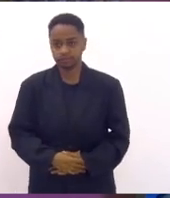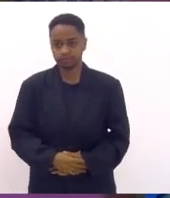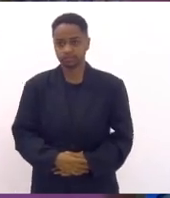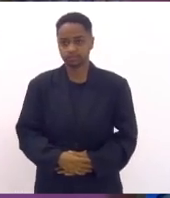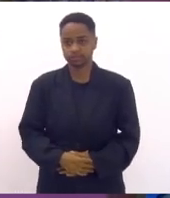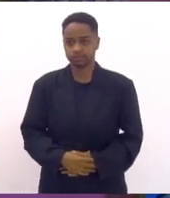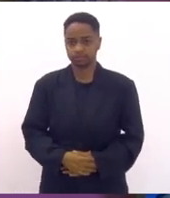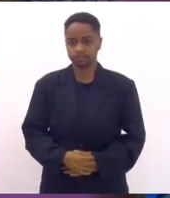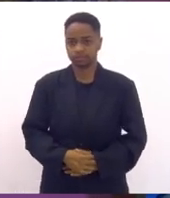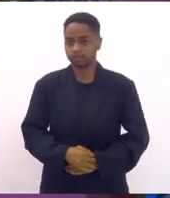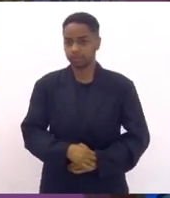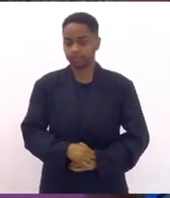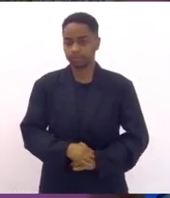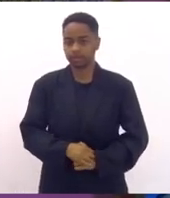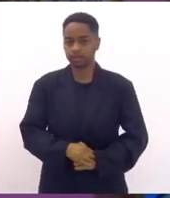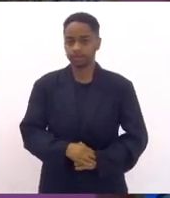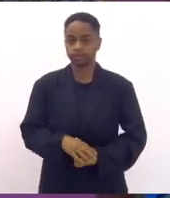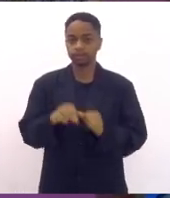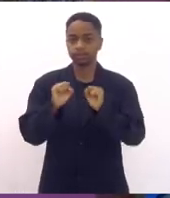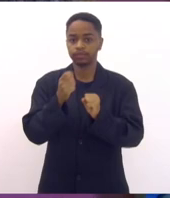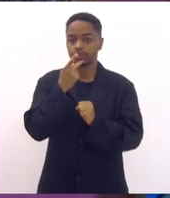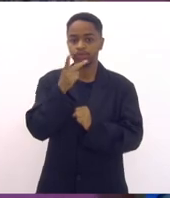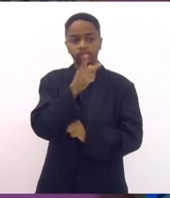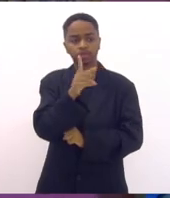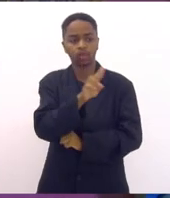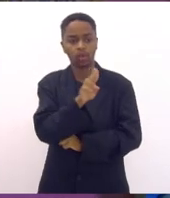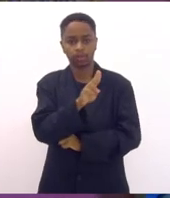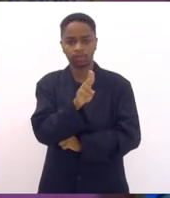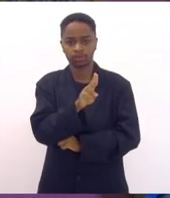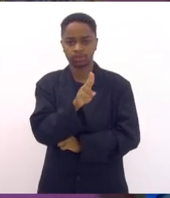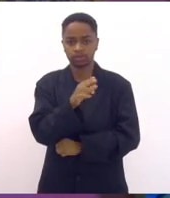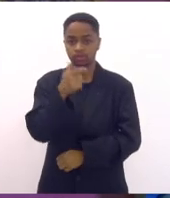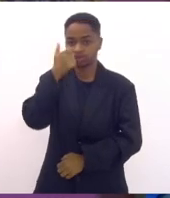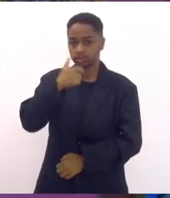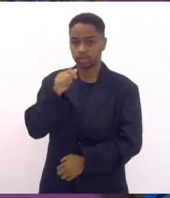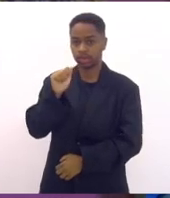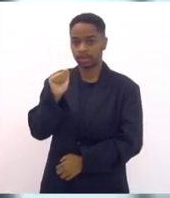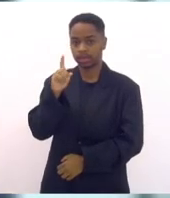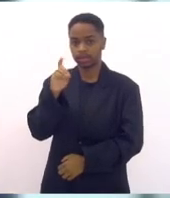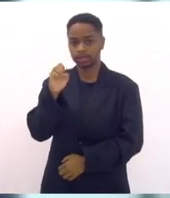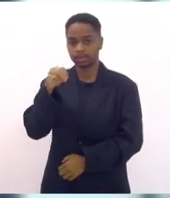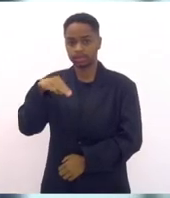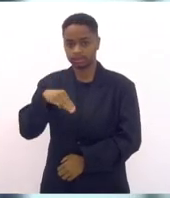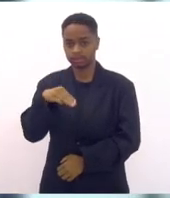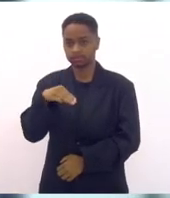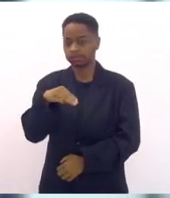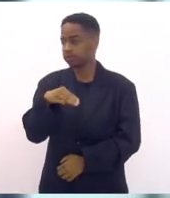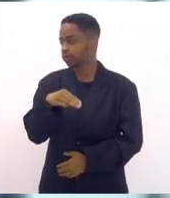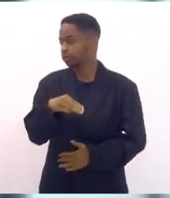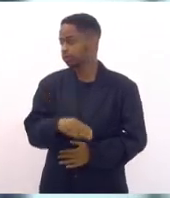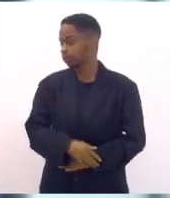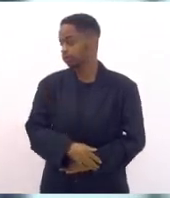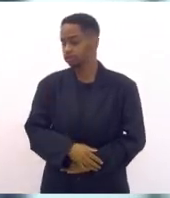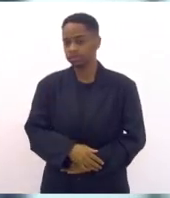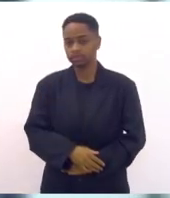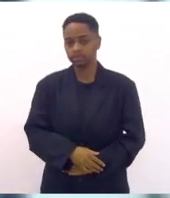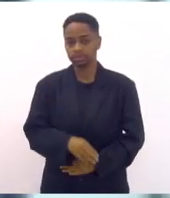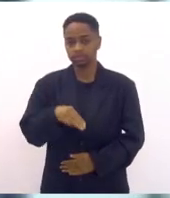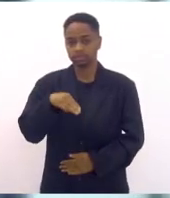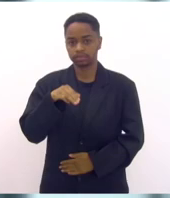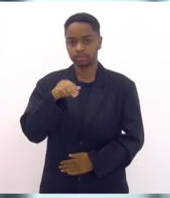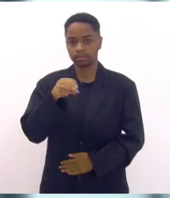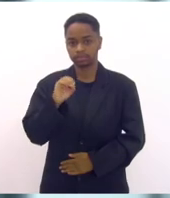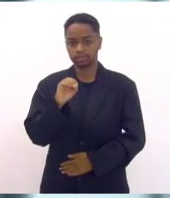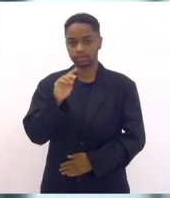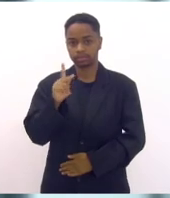apresentar seu nome Desculpa acabi me esquecendo sou Adam Mohamed sou o cheque da da